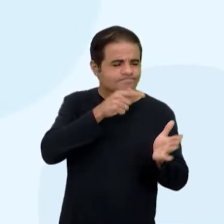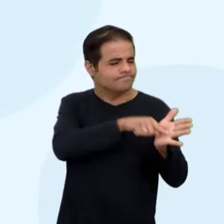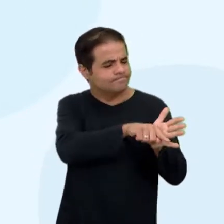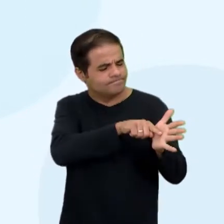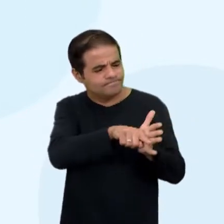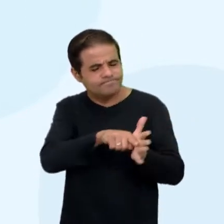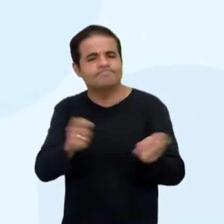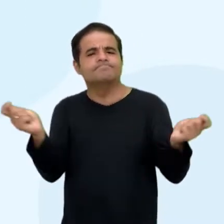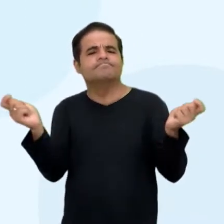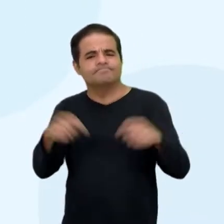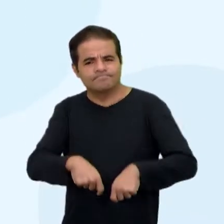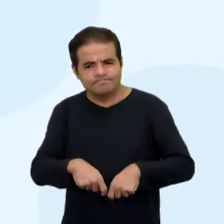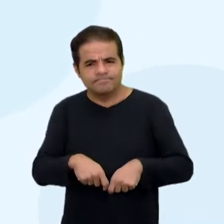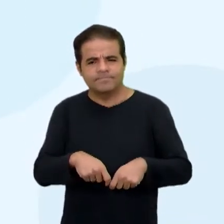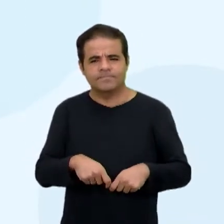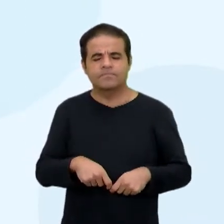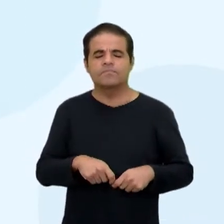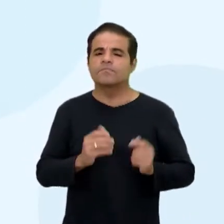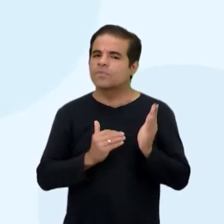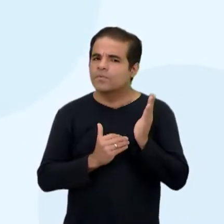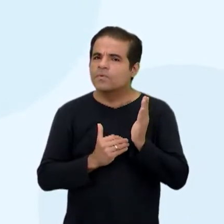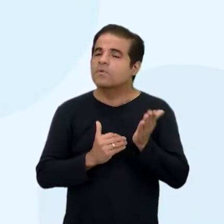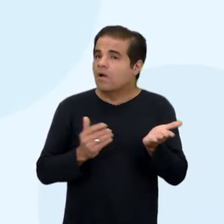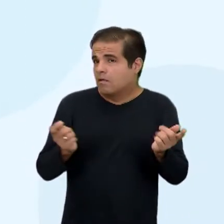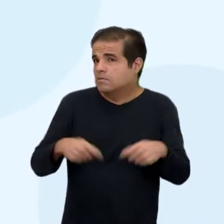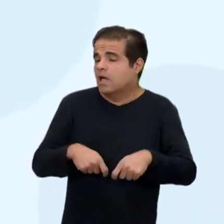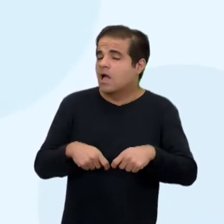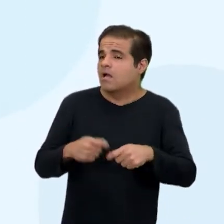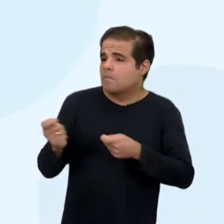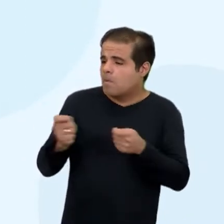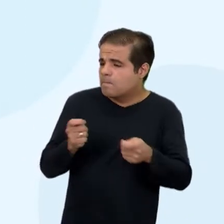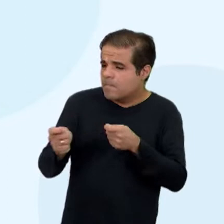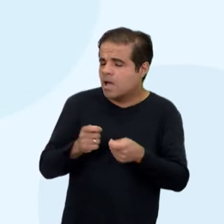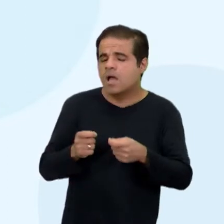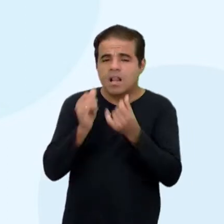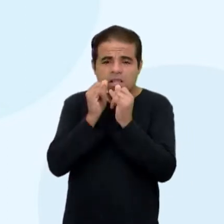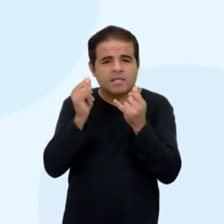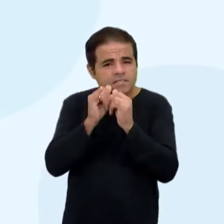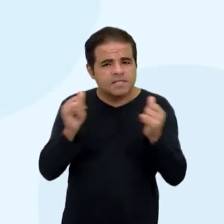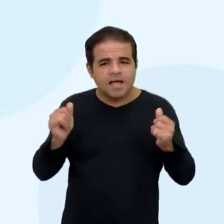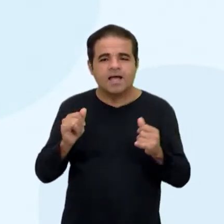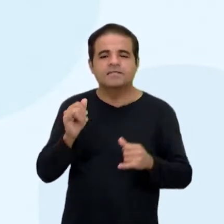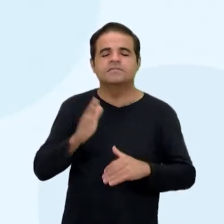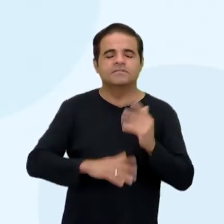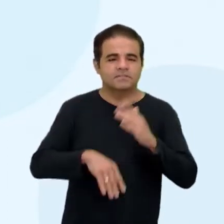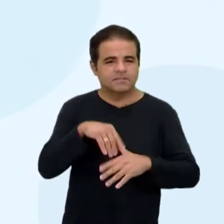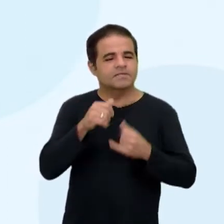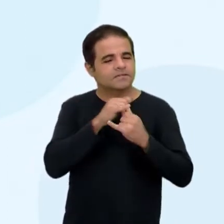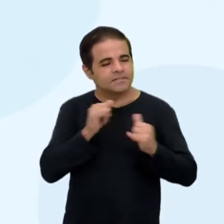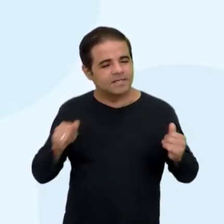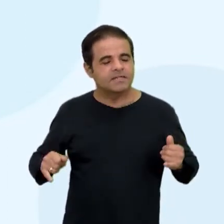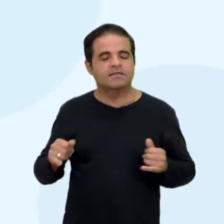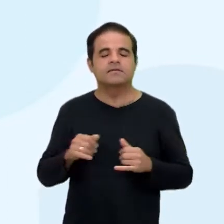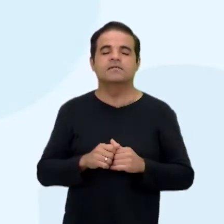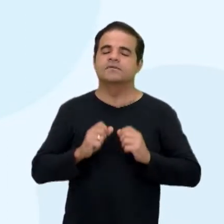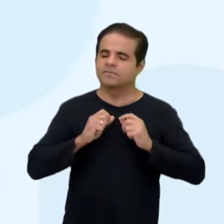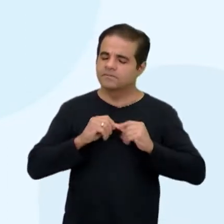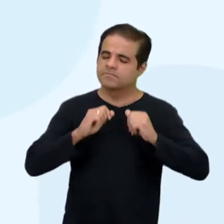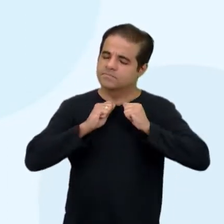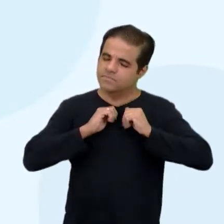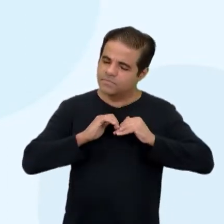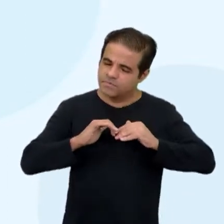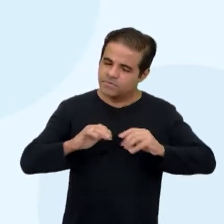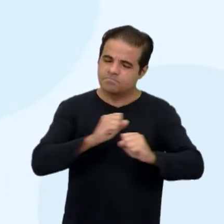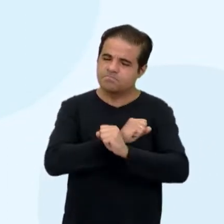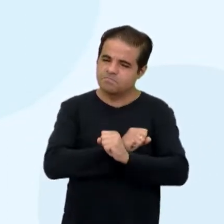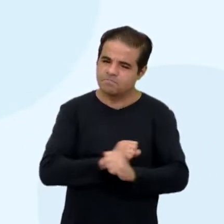a possibilidade de, ao menos, poupar eletricidade fazendo uso do calor, né, do solo a partir de uma